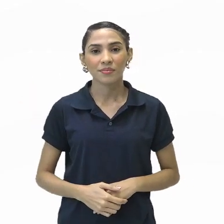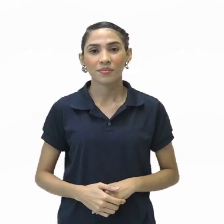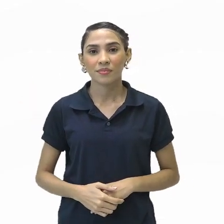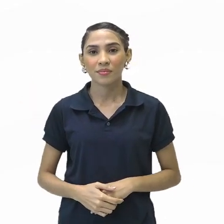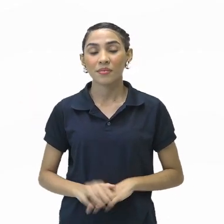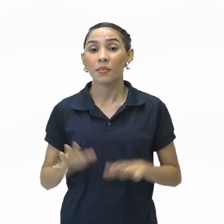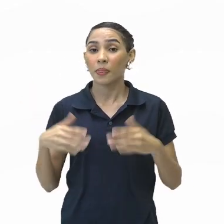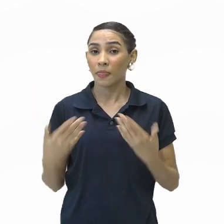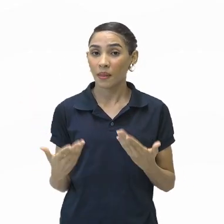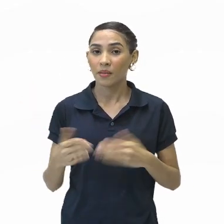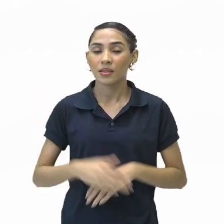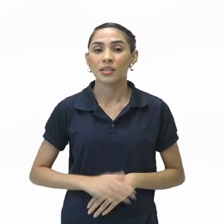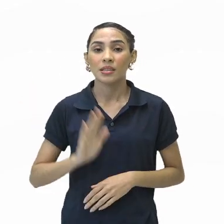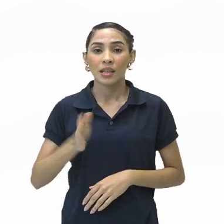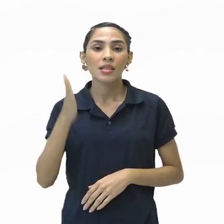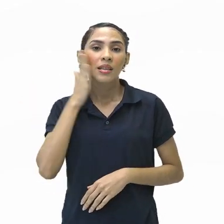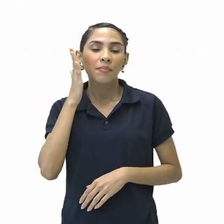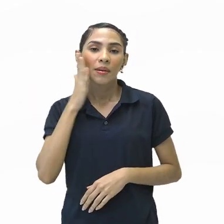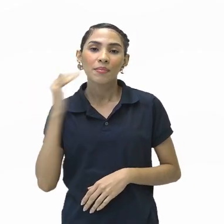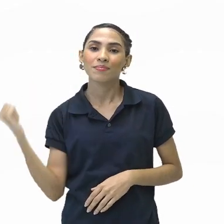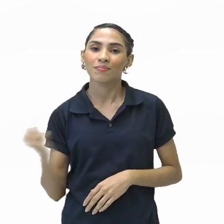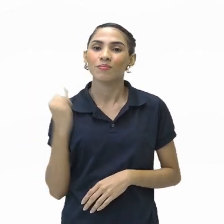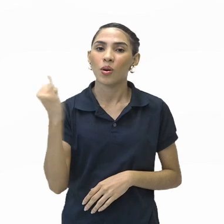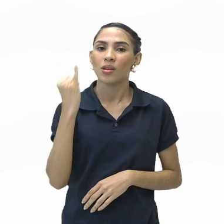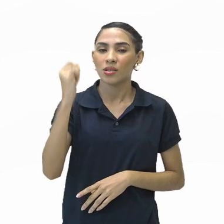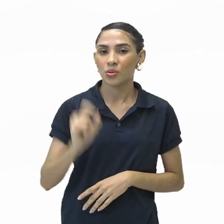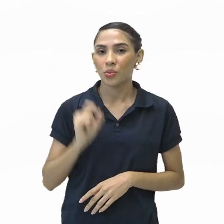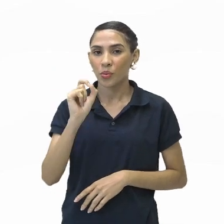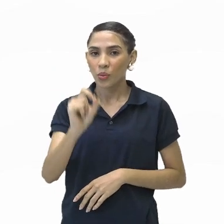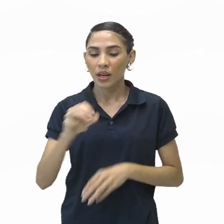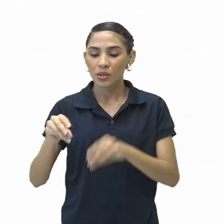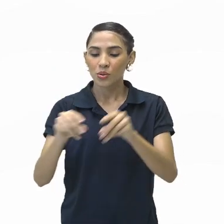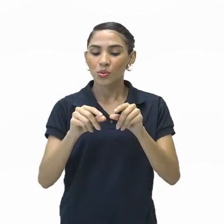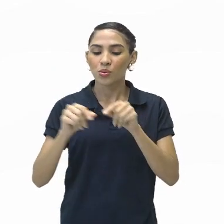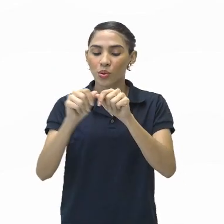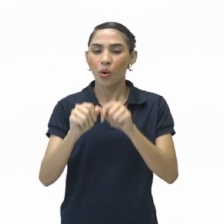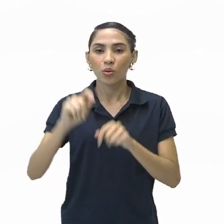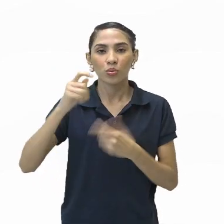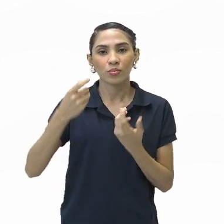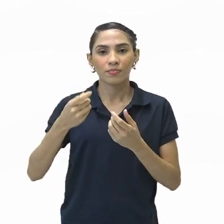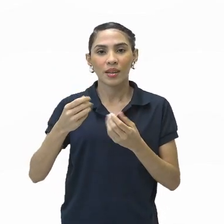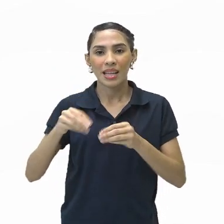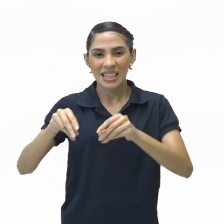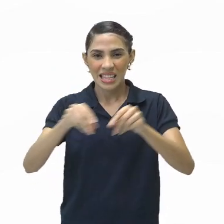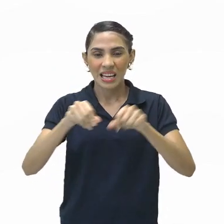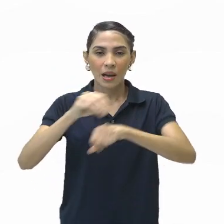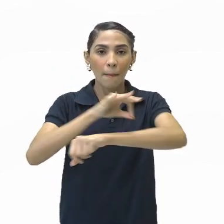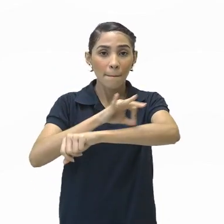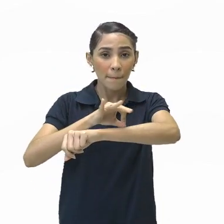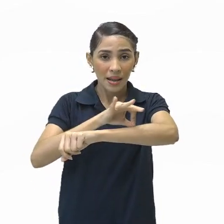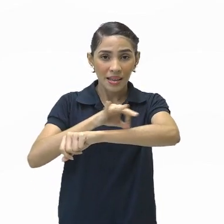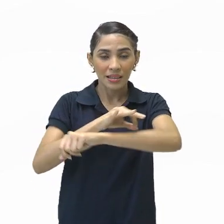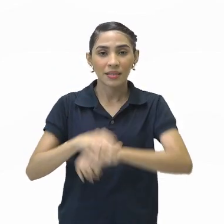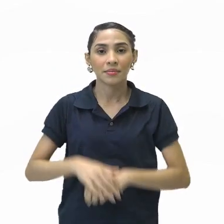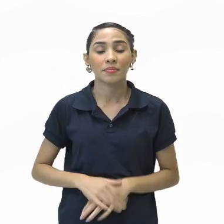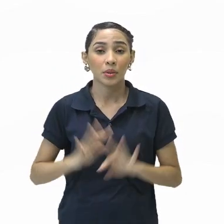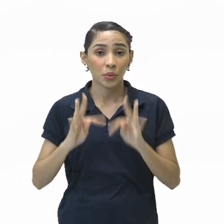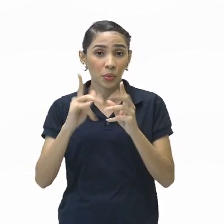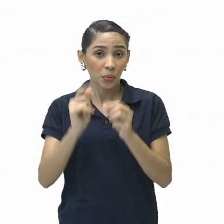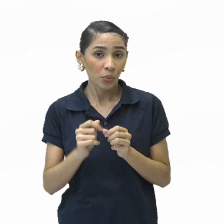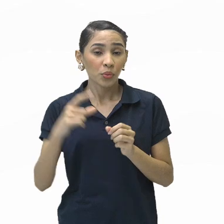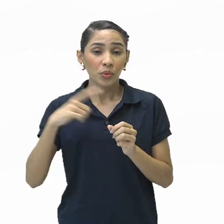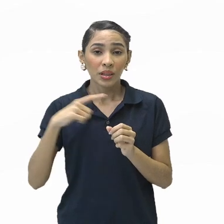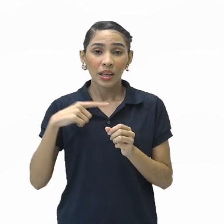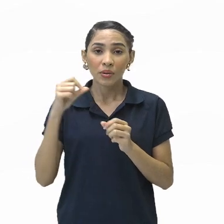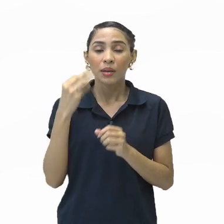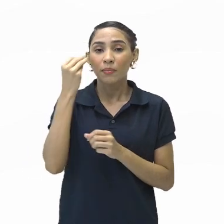gente sabe, então, já sabemos o quanto que é importante a questão do solo, a questão das terras pretas, né? Que tudo isso acaba sendo um